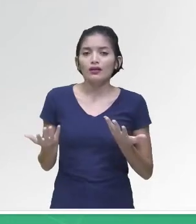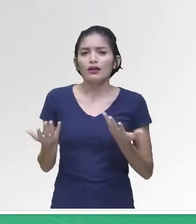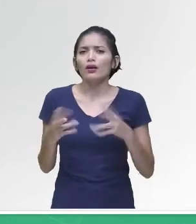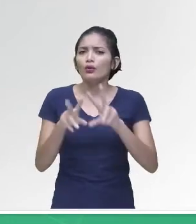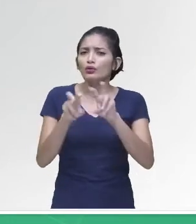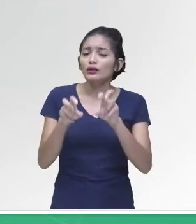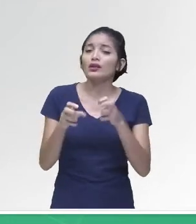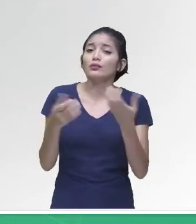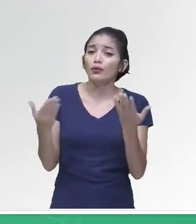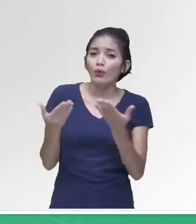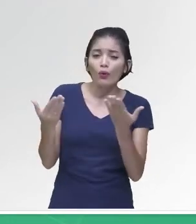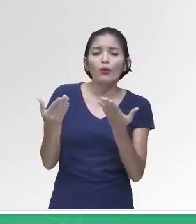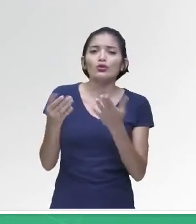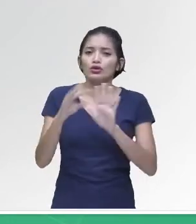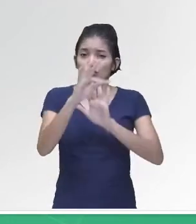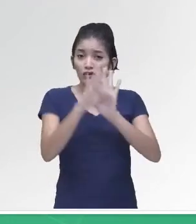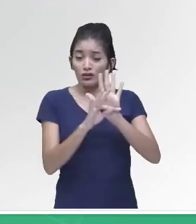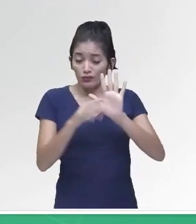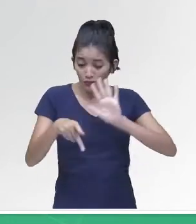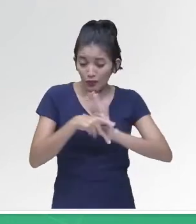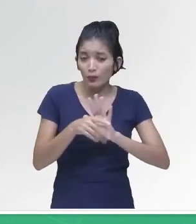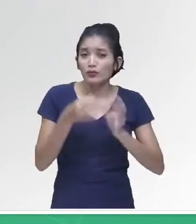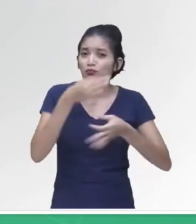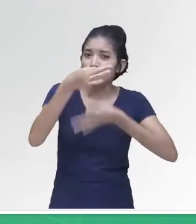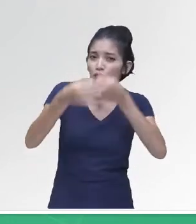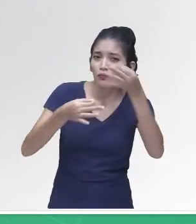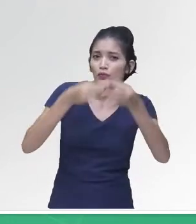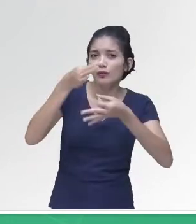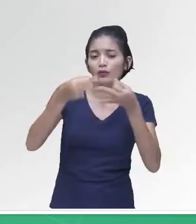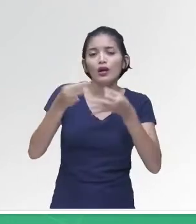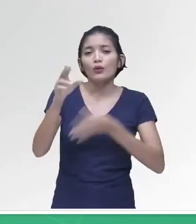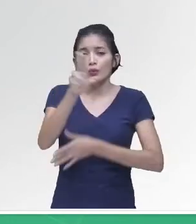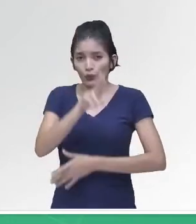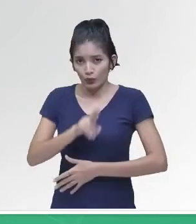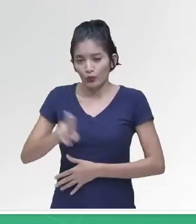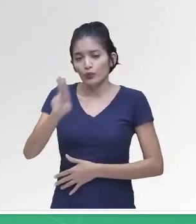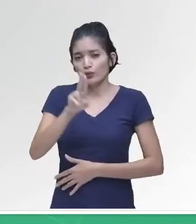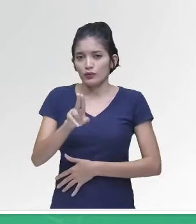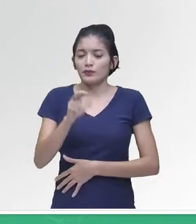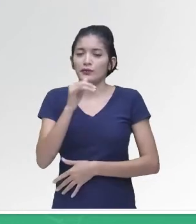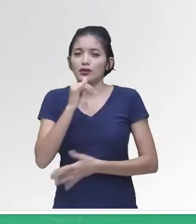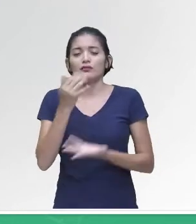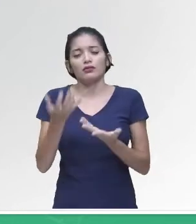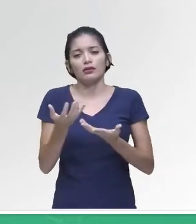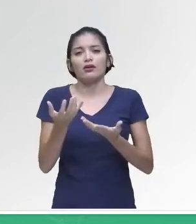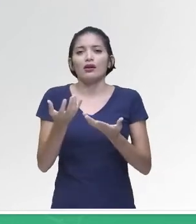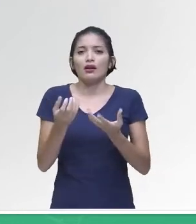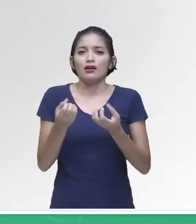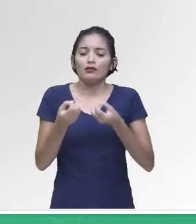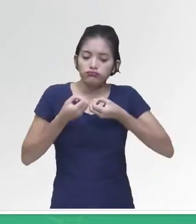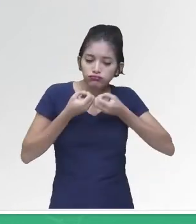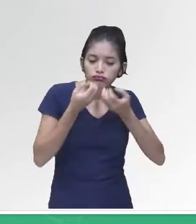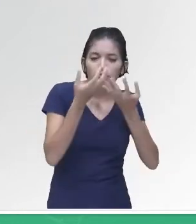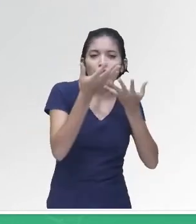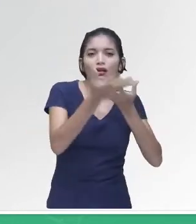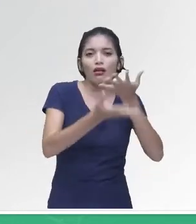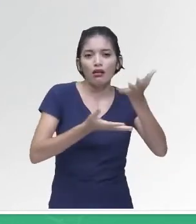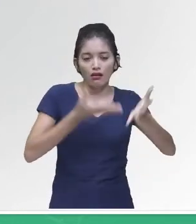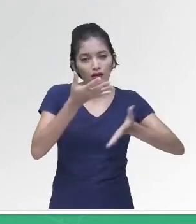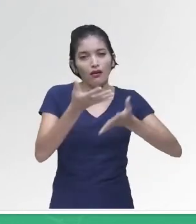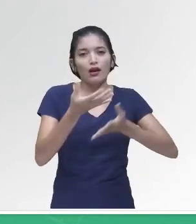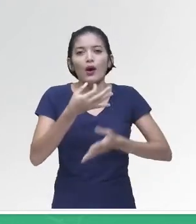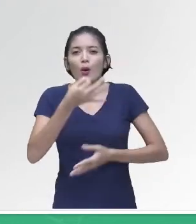isso, sobre esse texto de opinião, esse texto que a gente utiliza quando a gente quer expressar a nossa